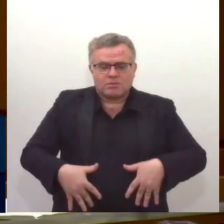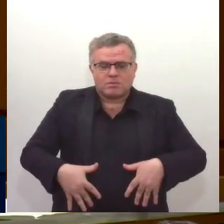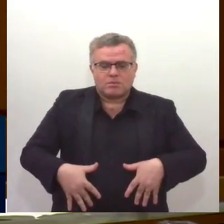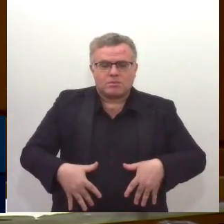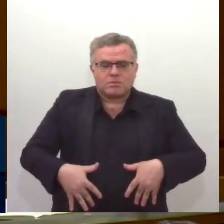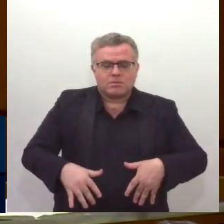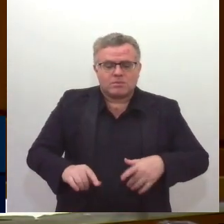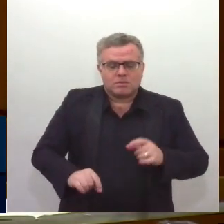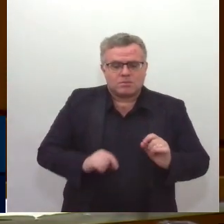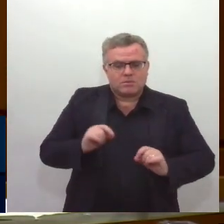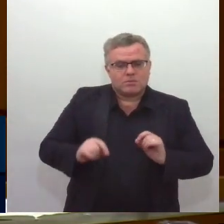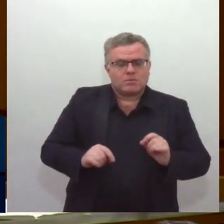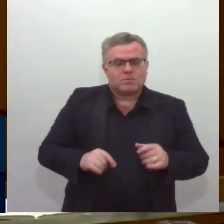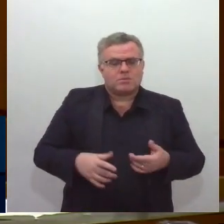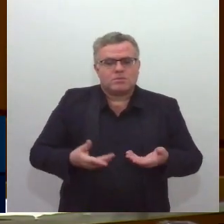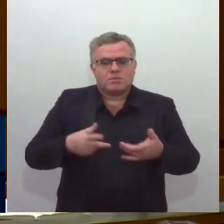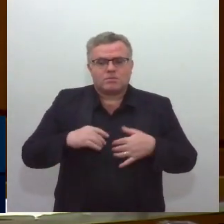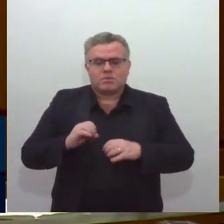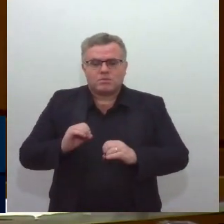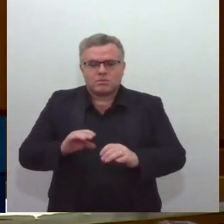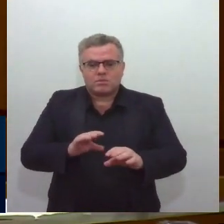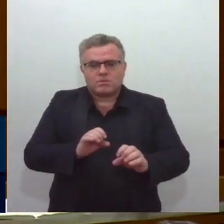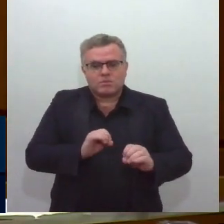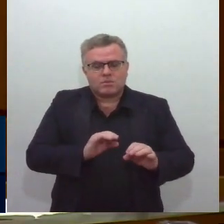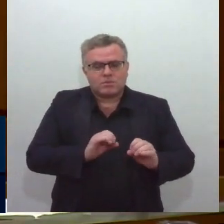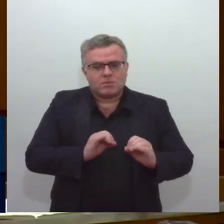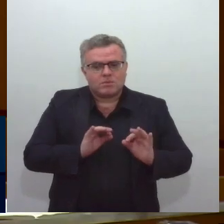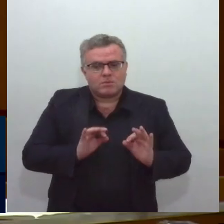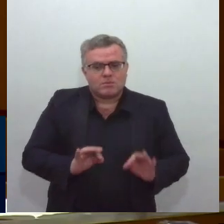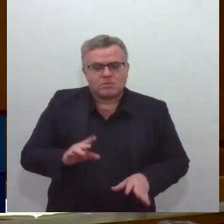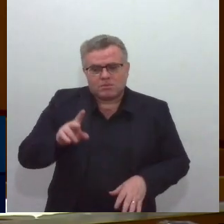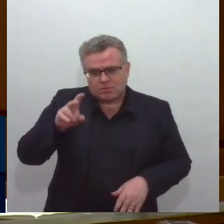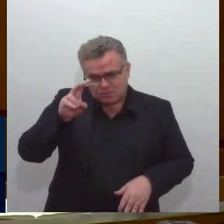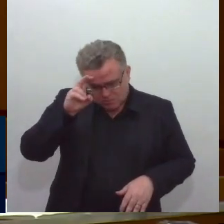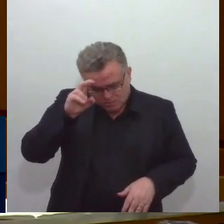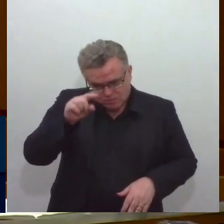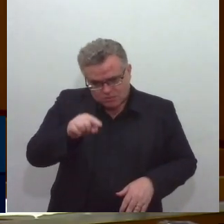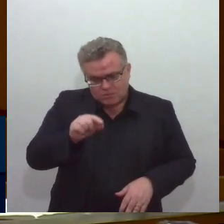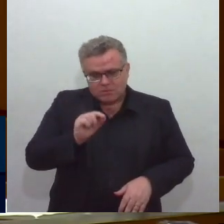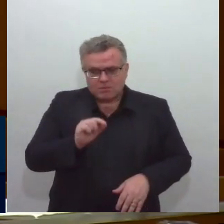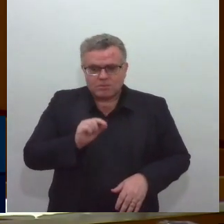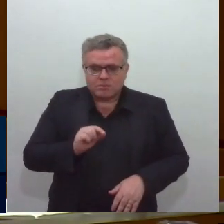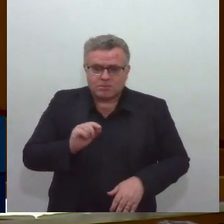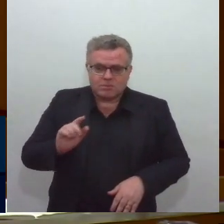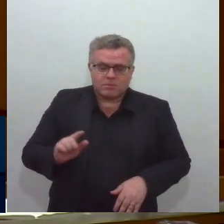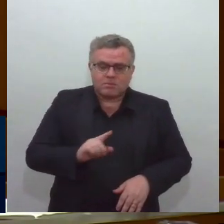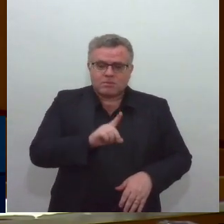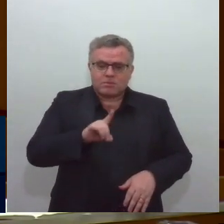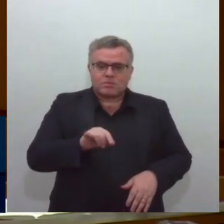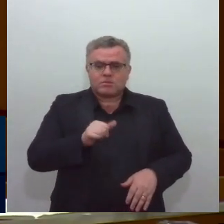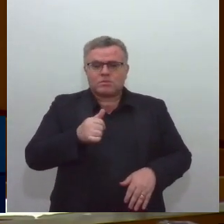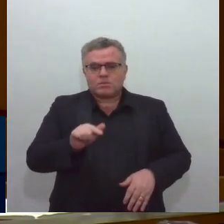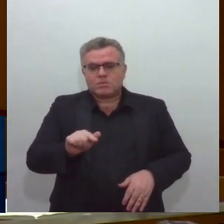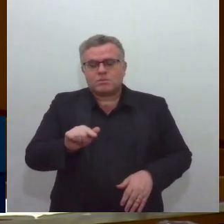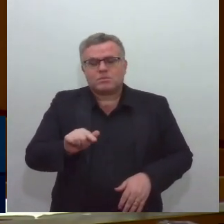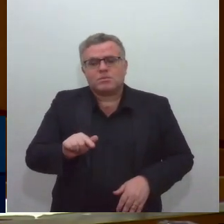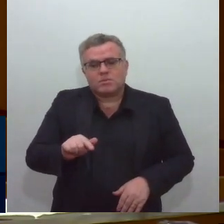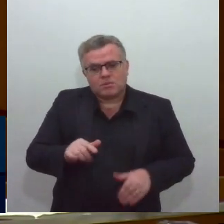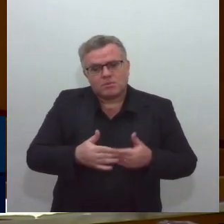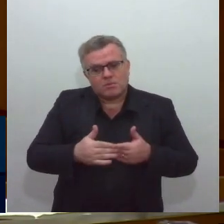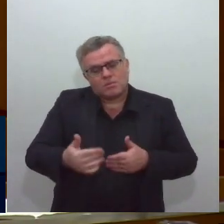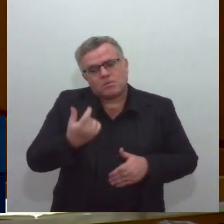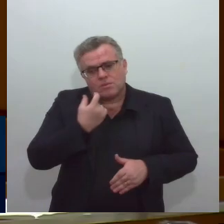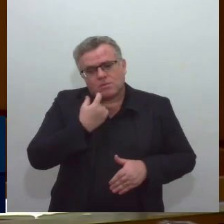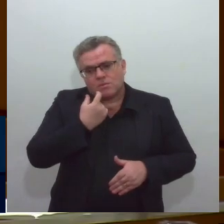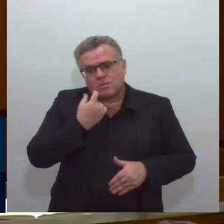presidente, nesta quinta-feira, dia 7, e sexta-feira, dia 8 de novembro, lá